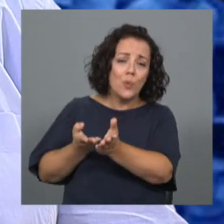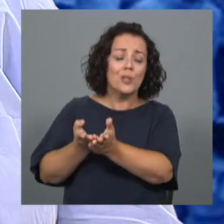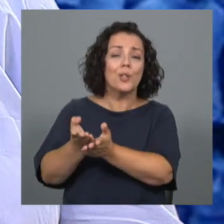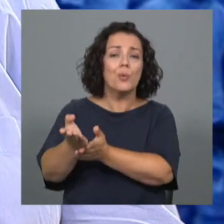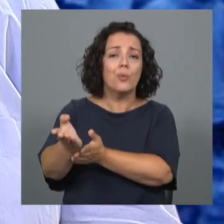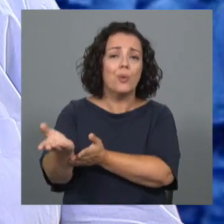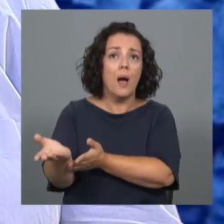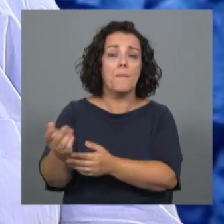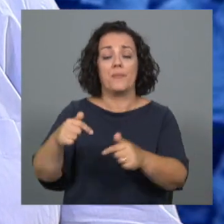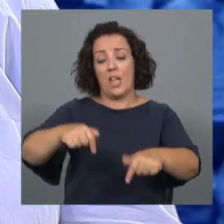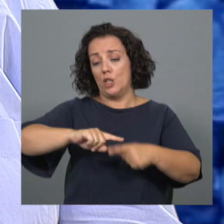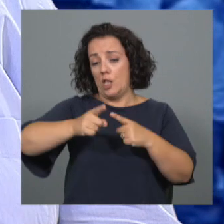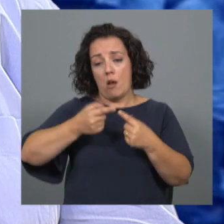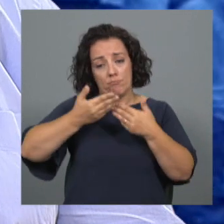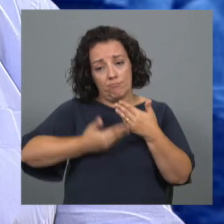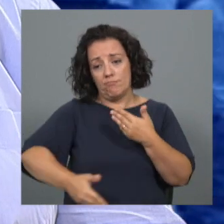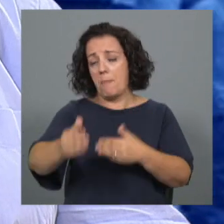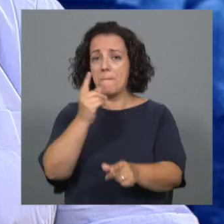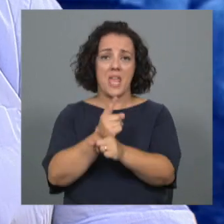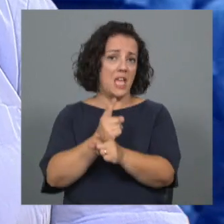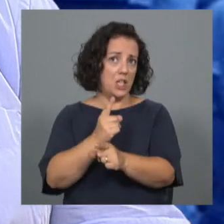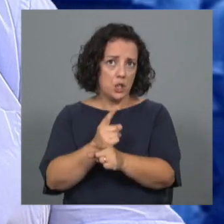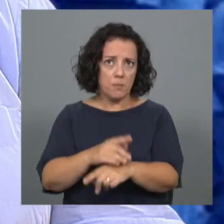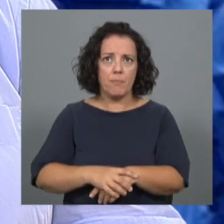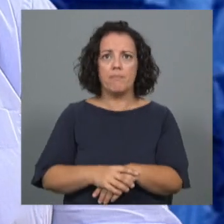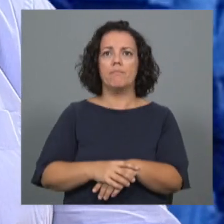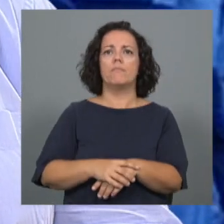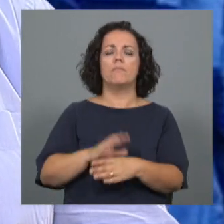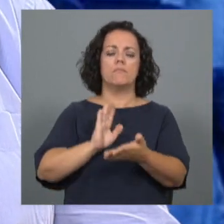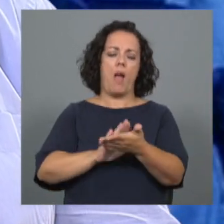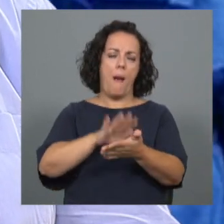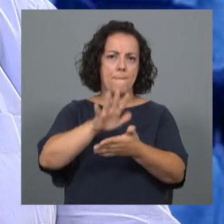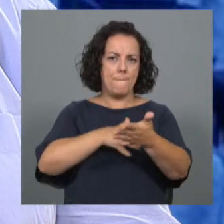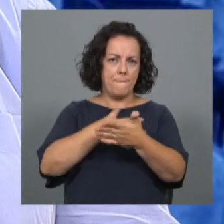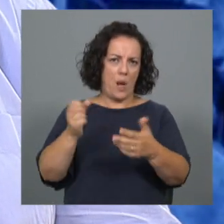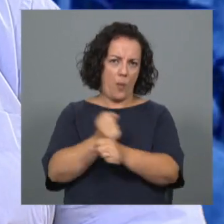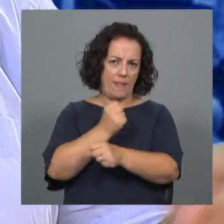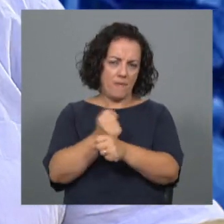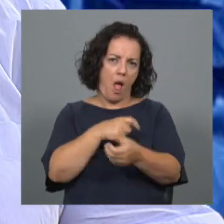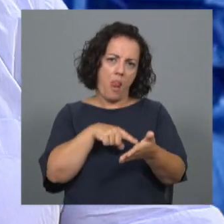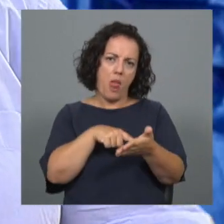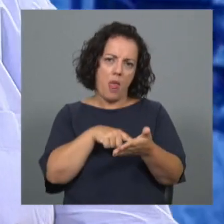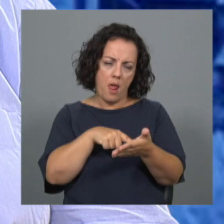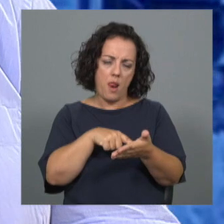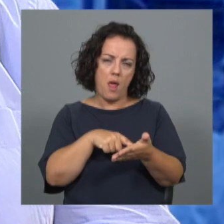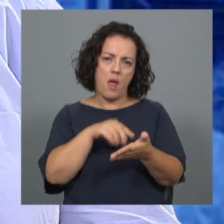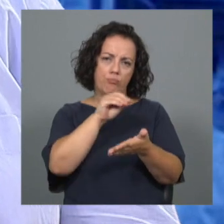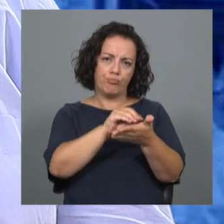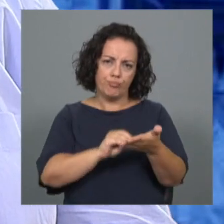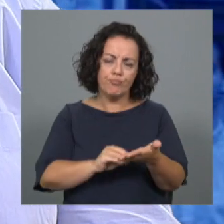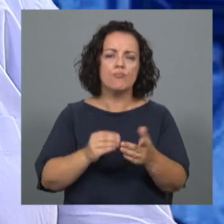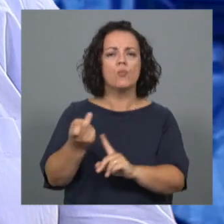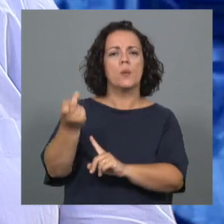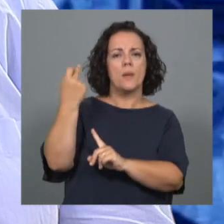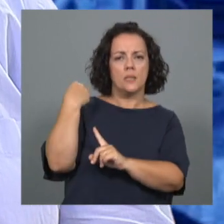ano iremos pela mesma via, temos no plano de atividades já uma série de coisas plasmadas nesse sentido. O ano passado, continuando as ações de